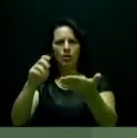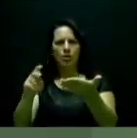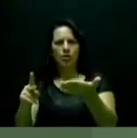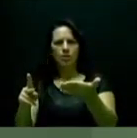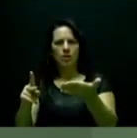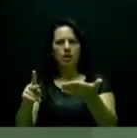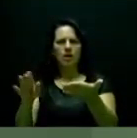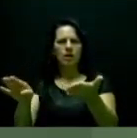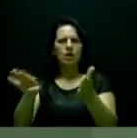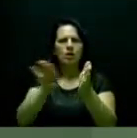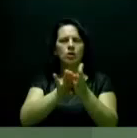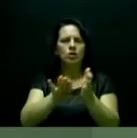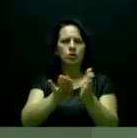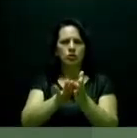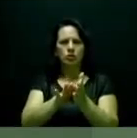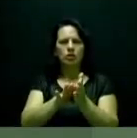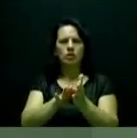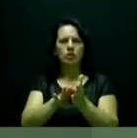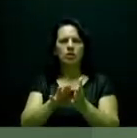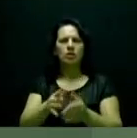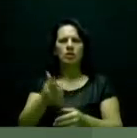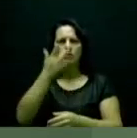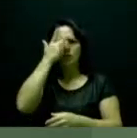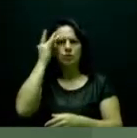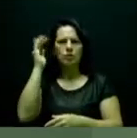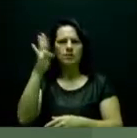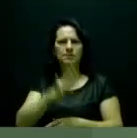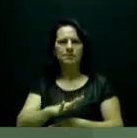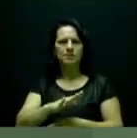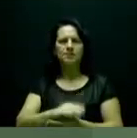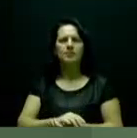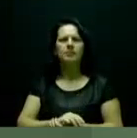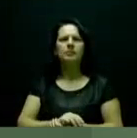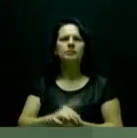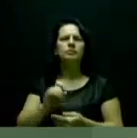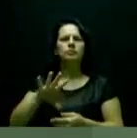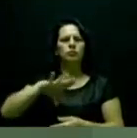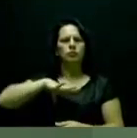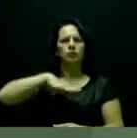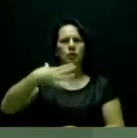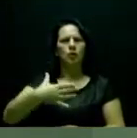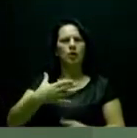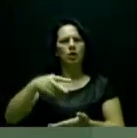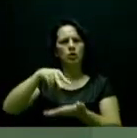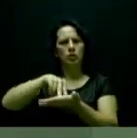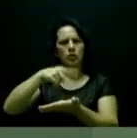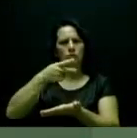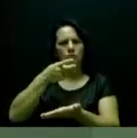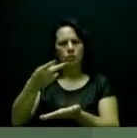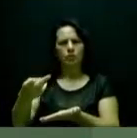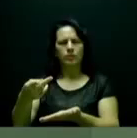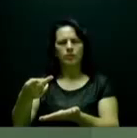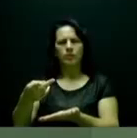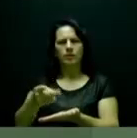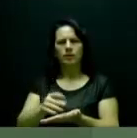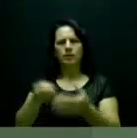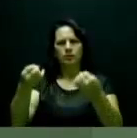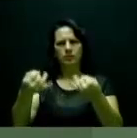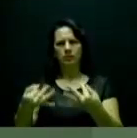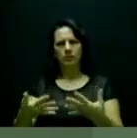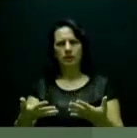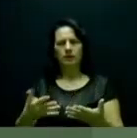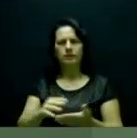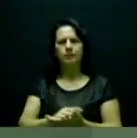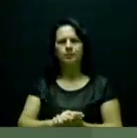e chegar efetivamente aos malfeitores. Por que que me encorajou vir aqui explanar isso